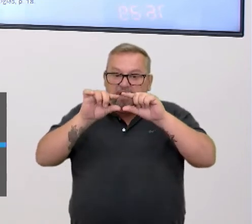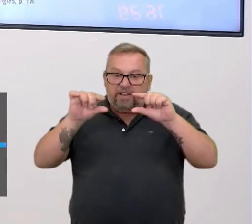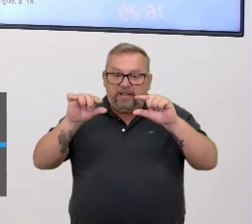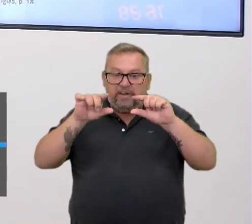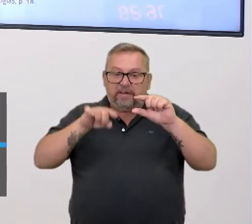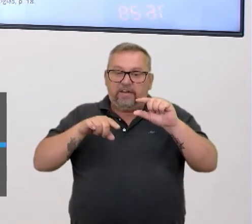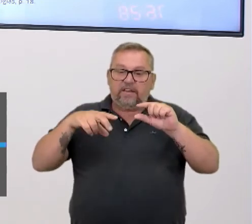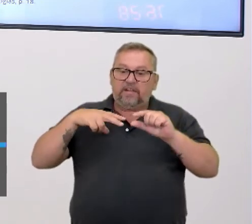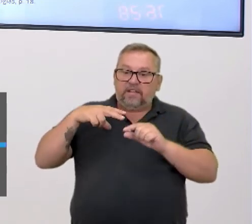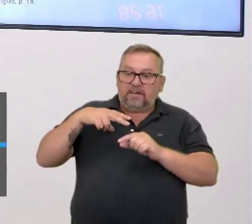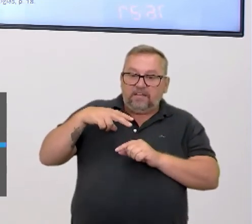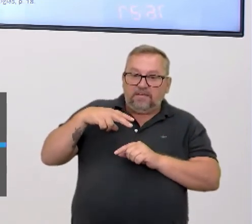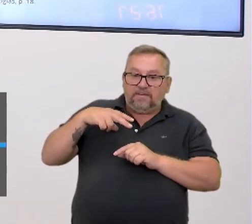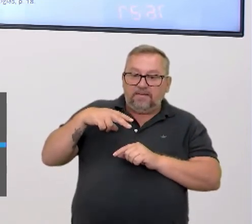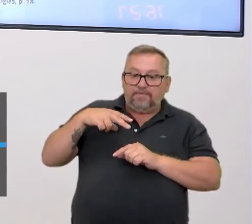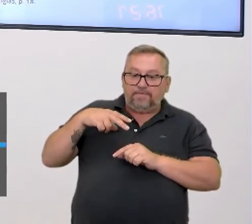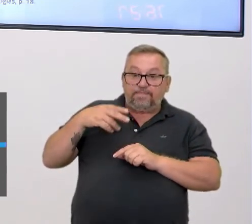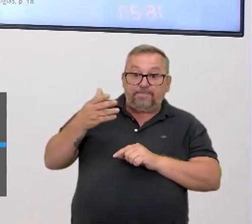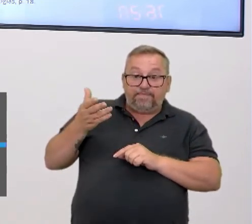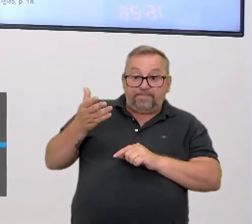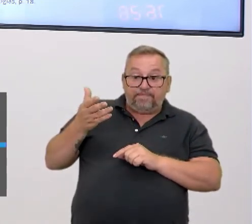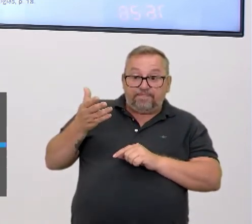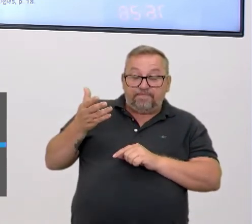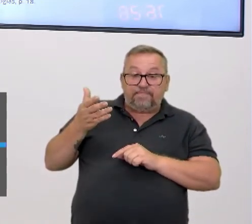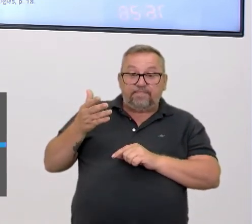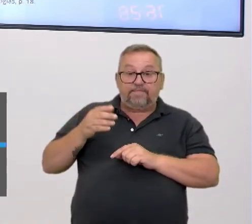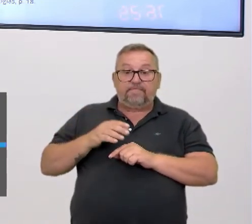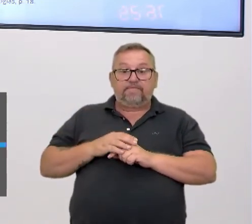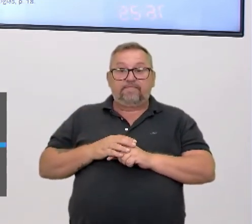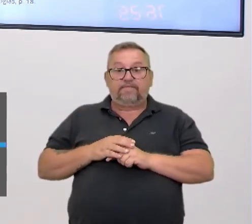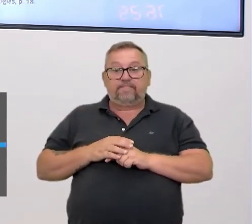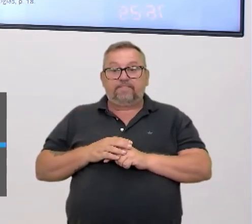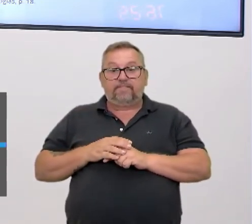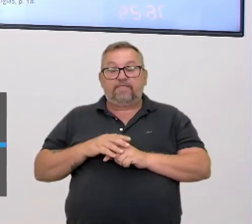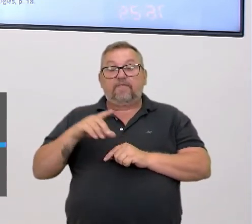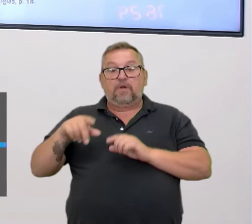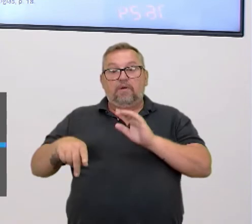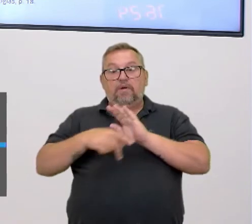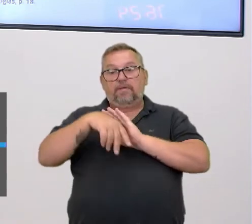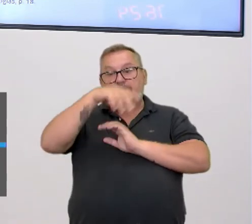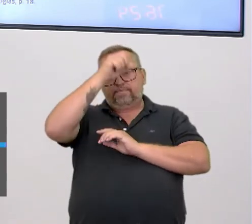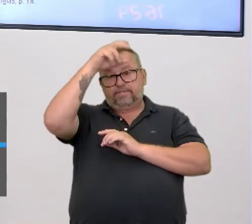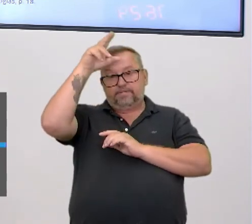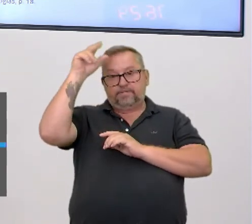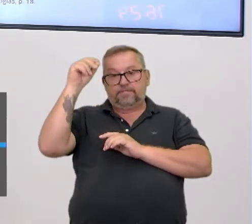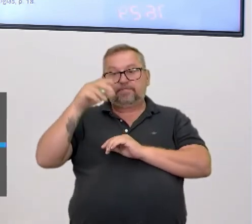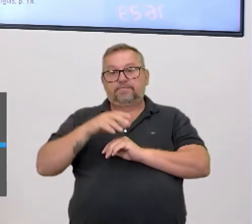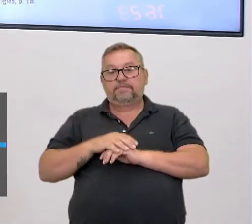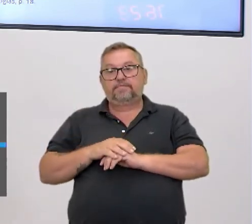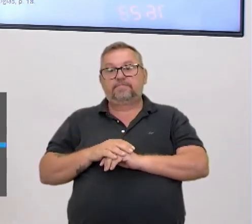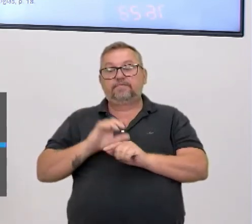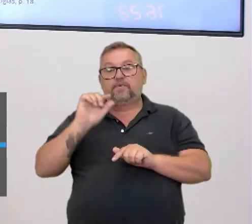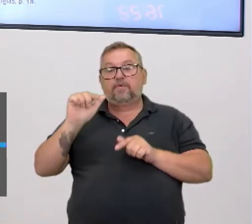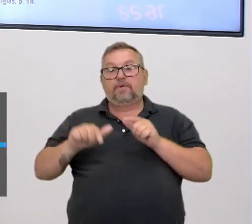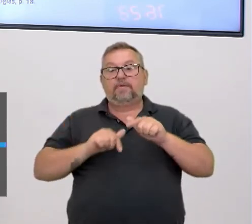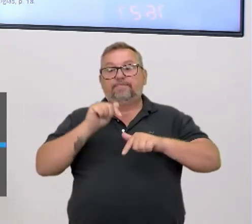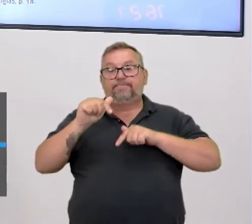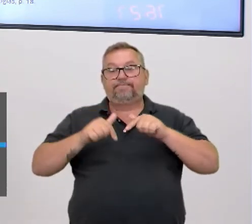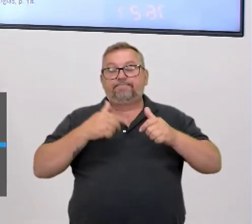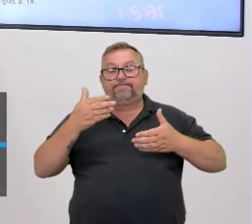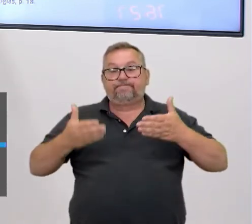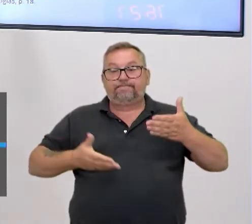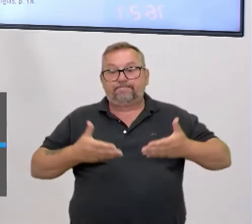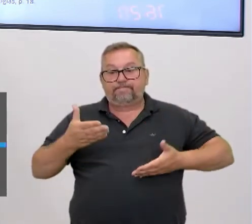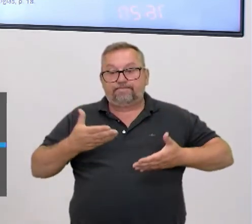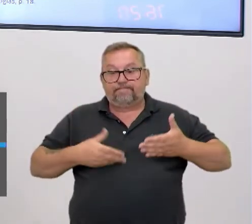setor privado, a ocupação delas é no setor privado, é no setor público, tá? É um trabalhador doméstico,